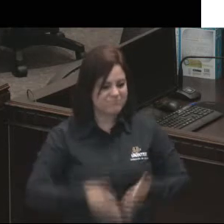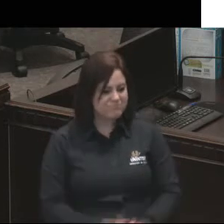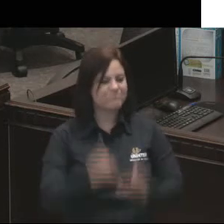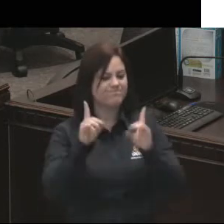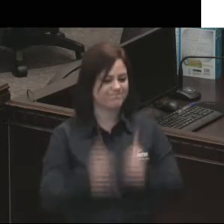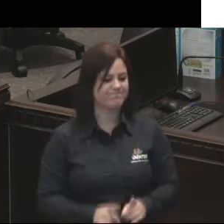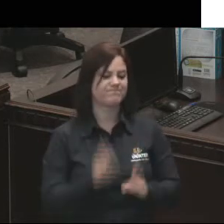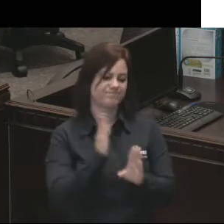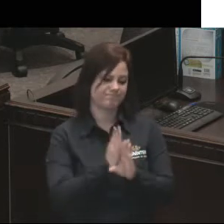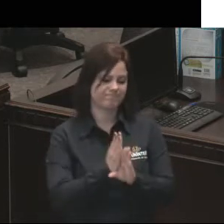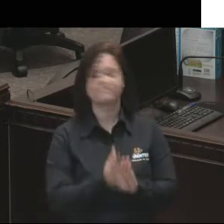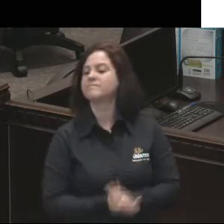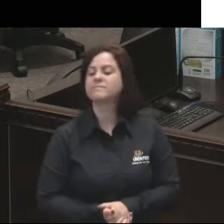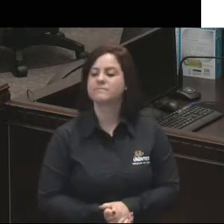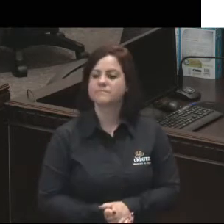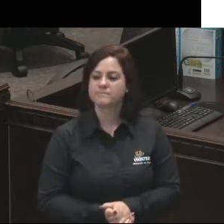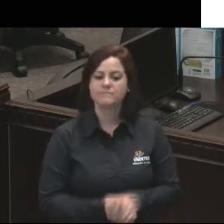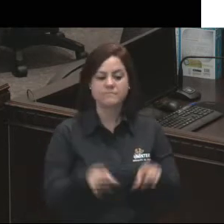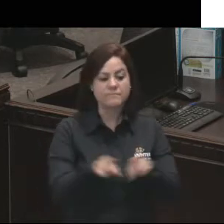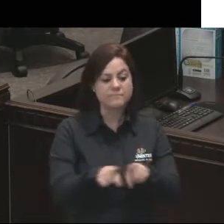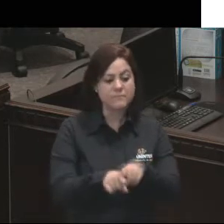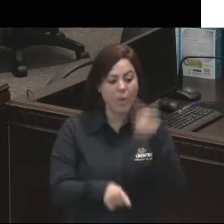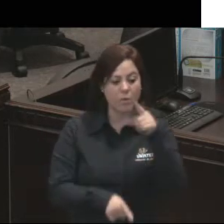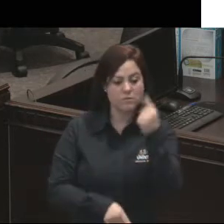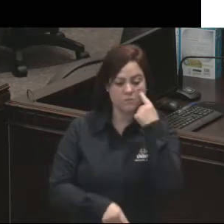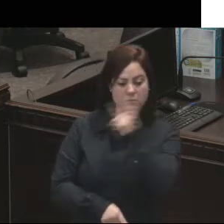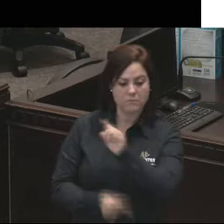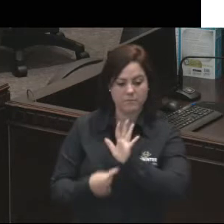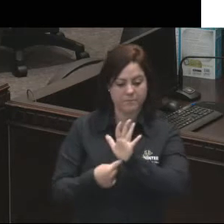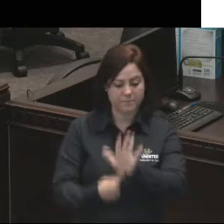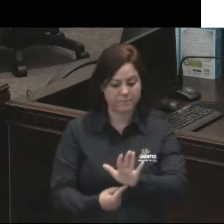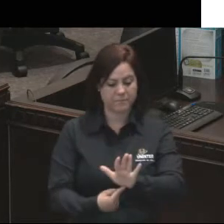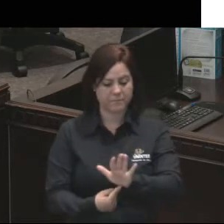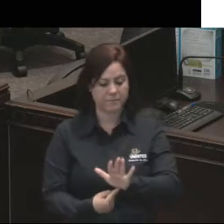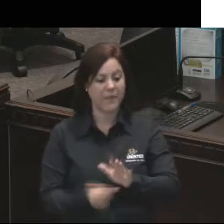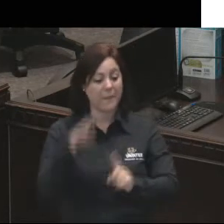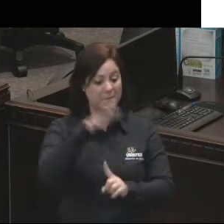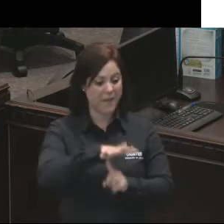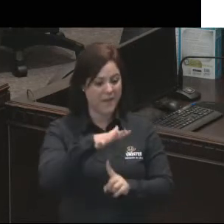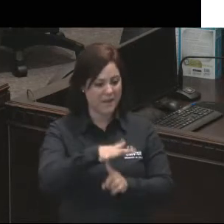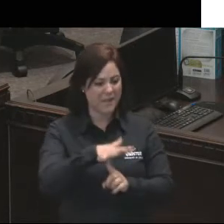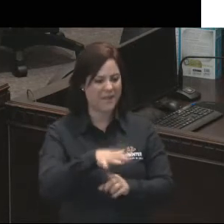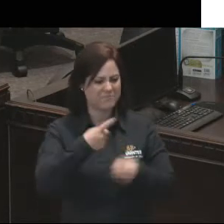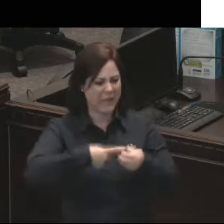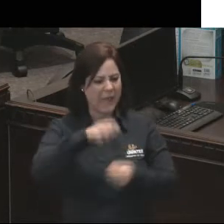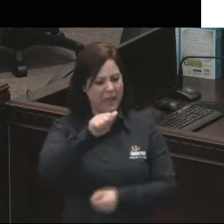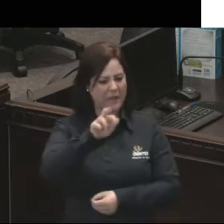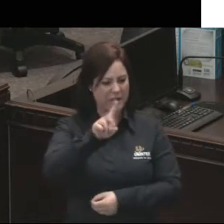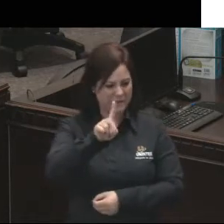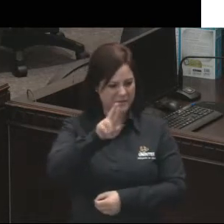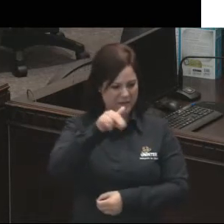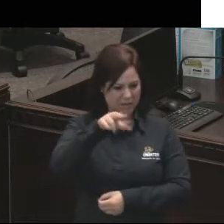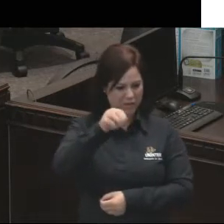região também que eu trouxe para vocês, para mostrar, né, Adrianópolis, que é uma região no norte do Paraná, na divisa de